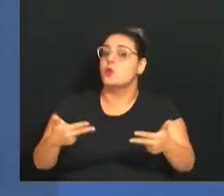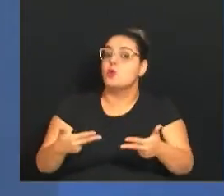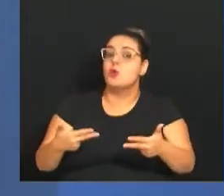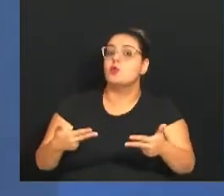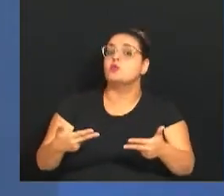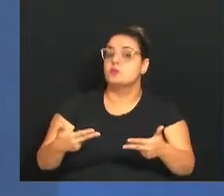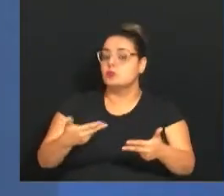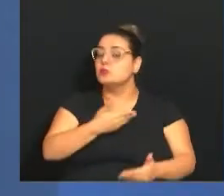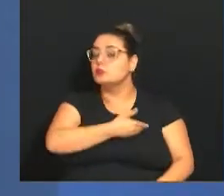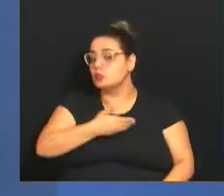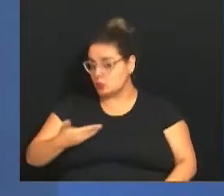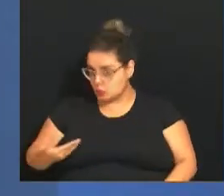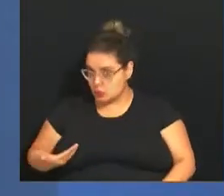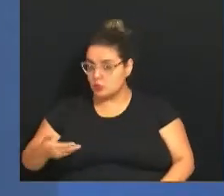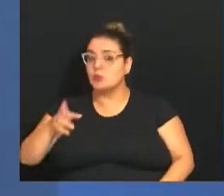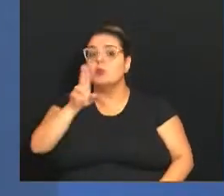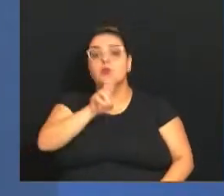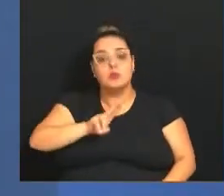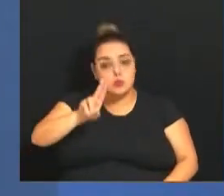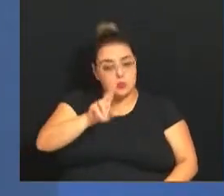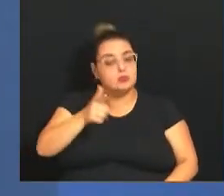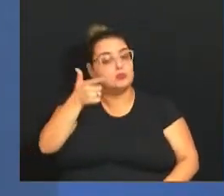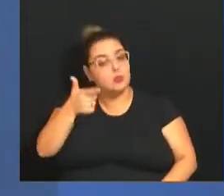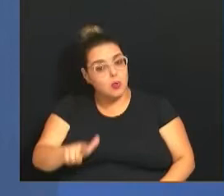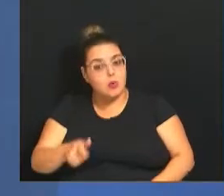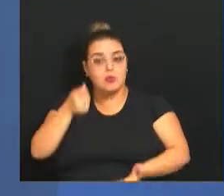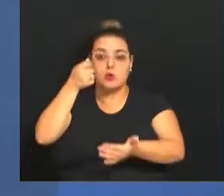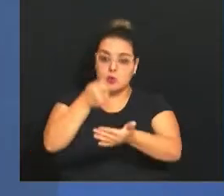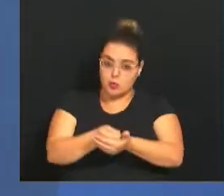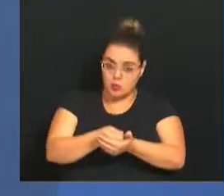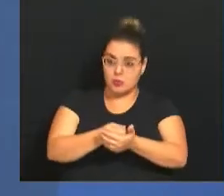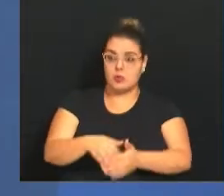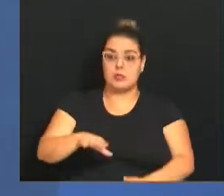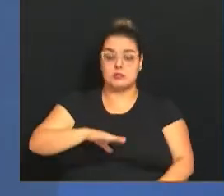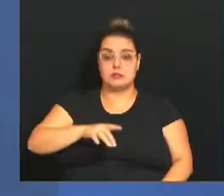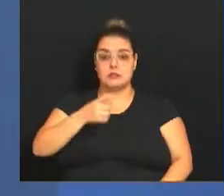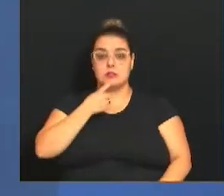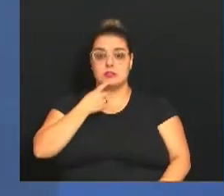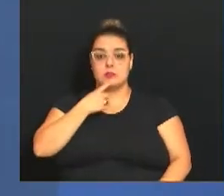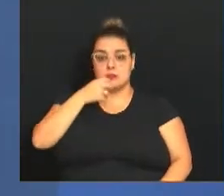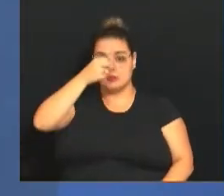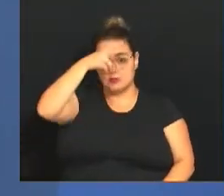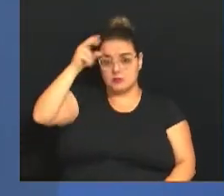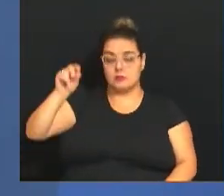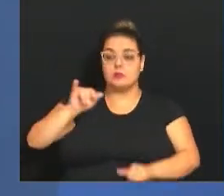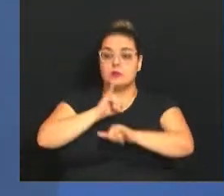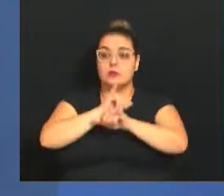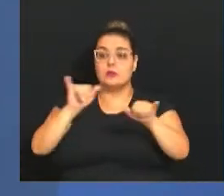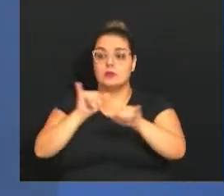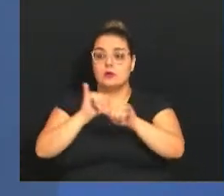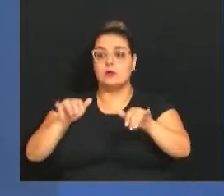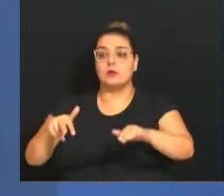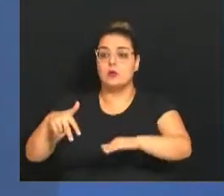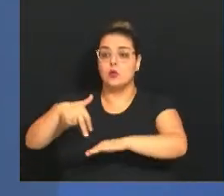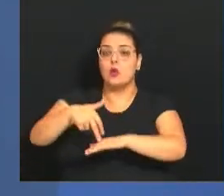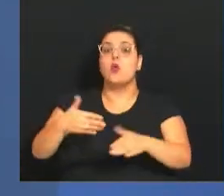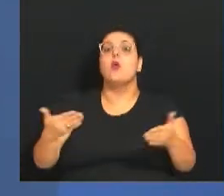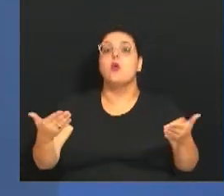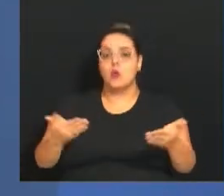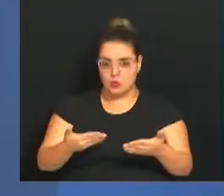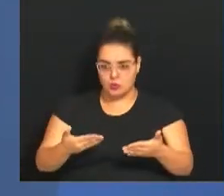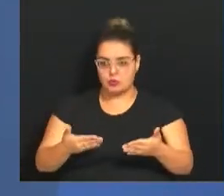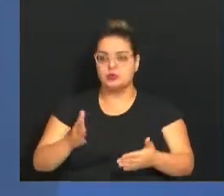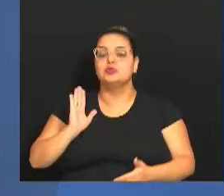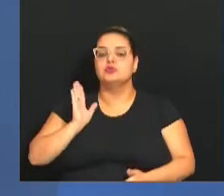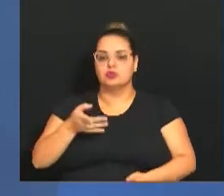público, esse uso continua obrigatório. E em Campinas, a prefeitura informou que vai se posicionar ainda hoje, já está